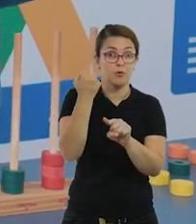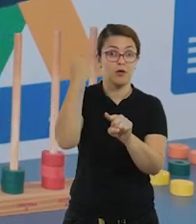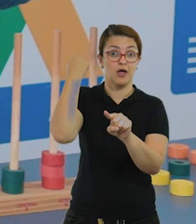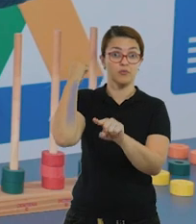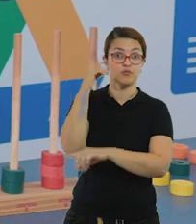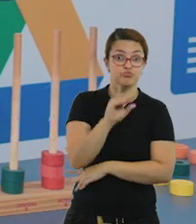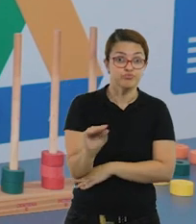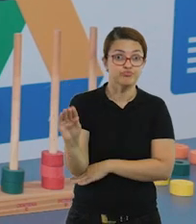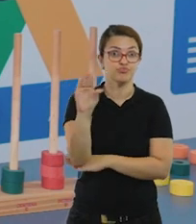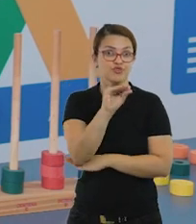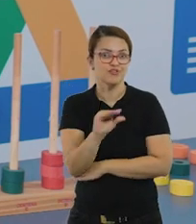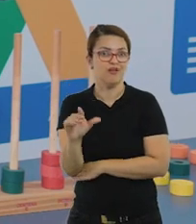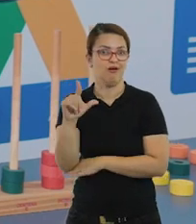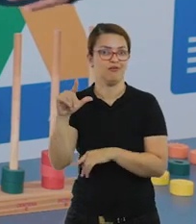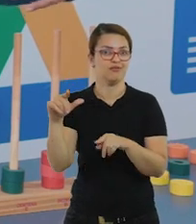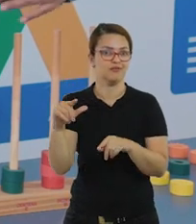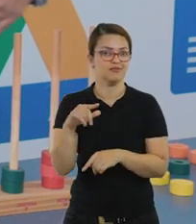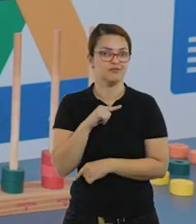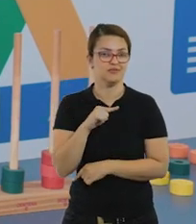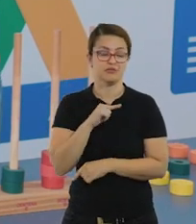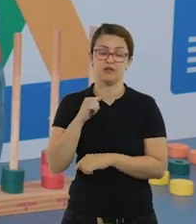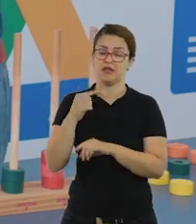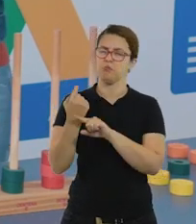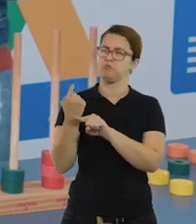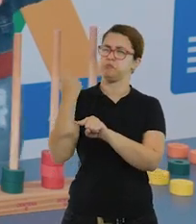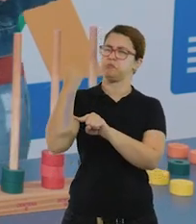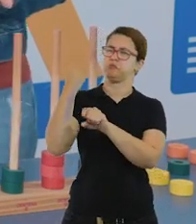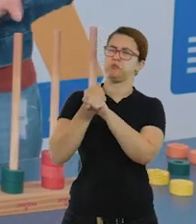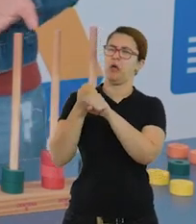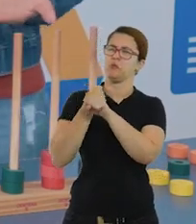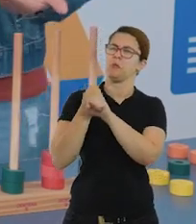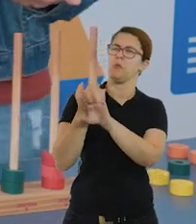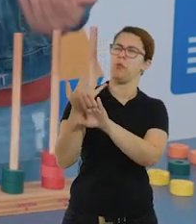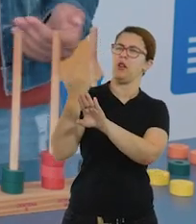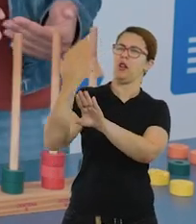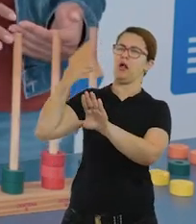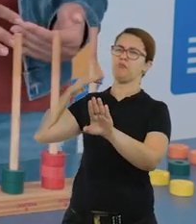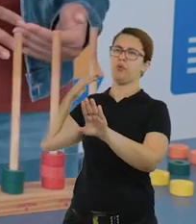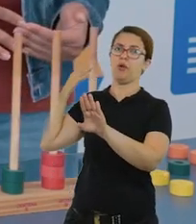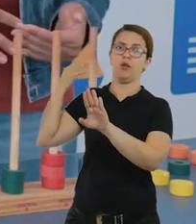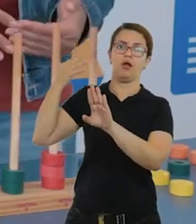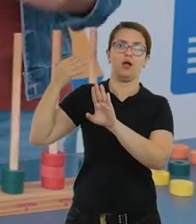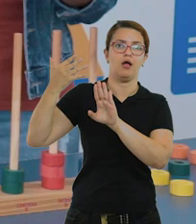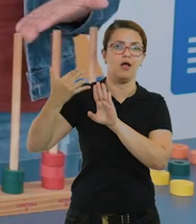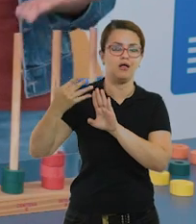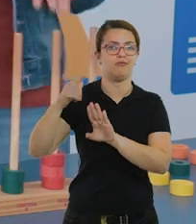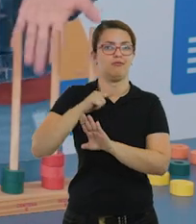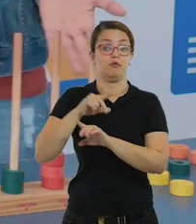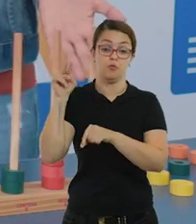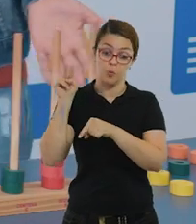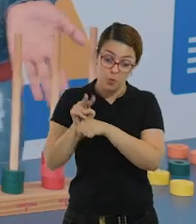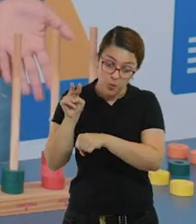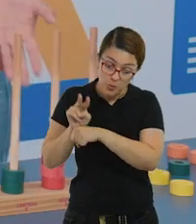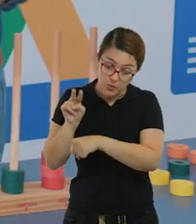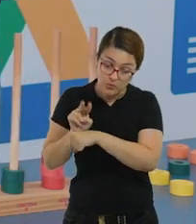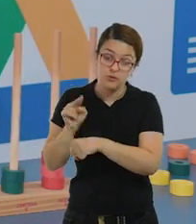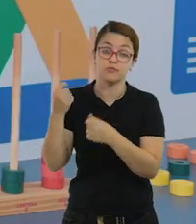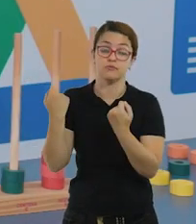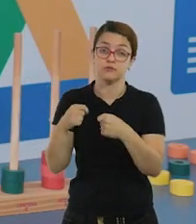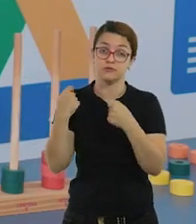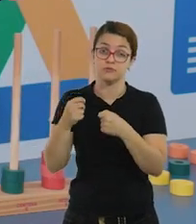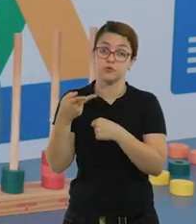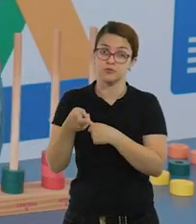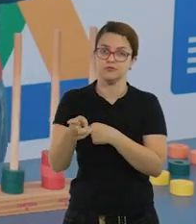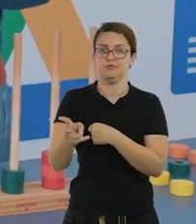a mesma da época dos dinossauros. Então, a água está no nosso planeta há milhares de anos atrás. E nós precisamos cuidar dela para que